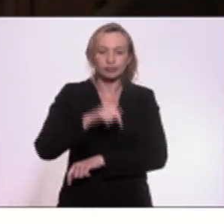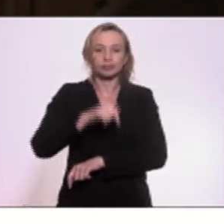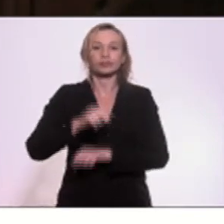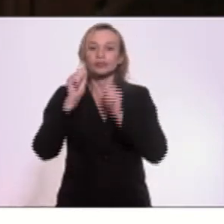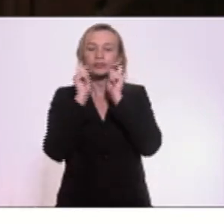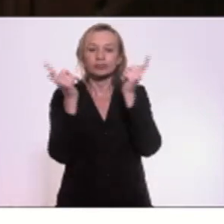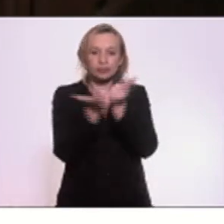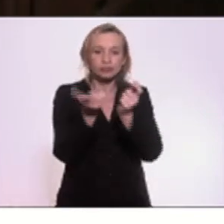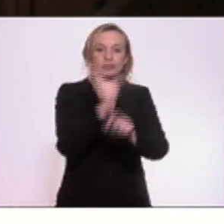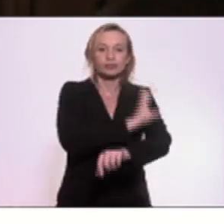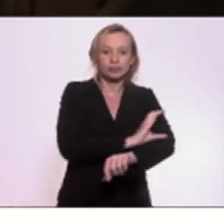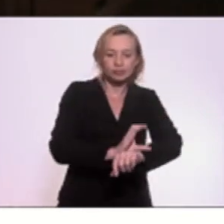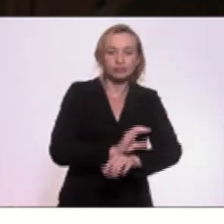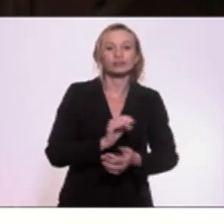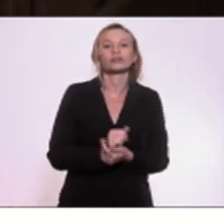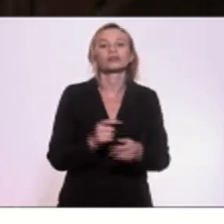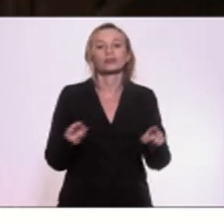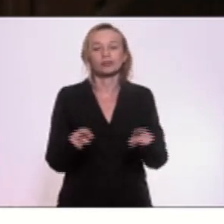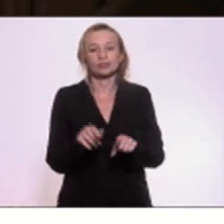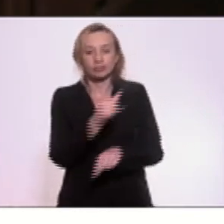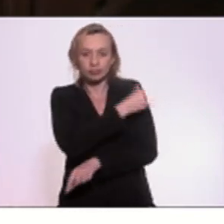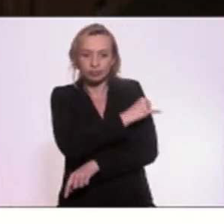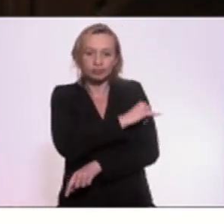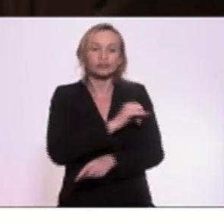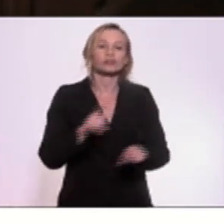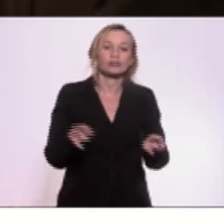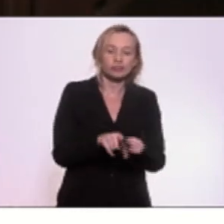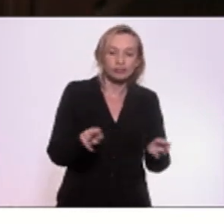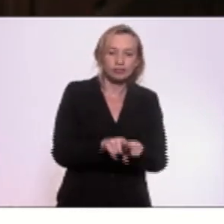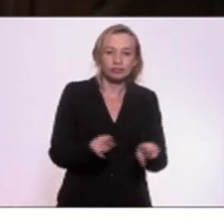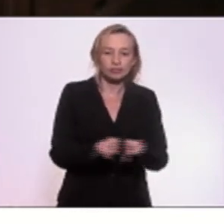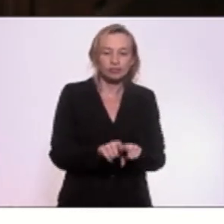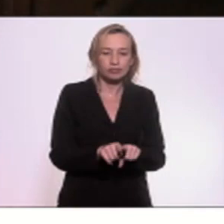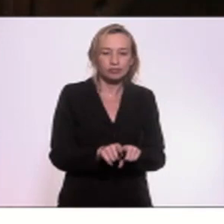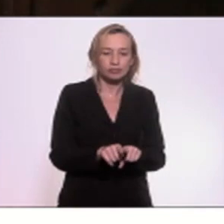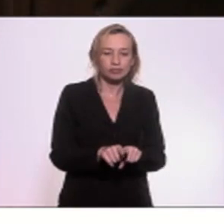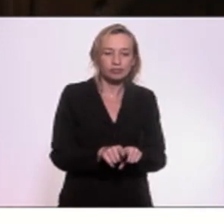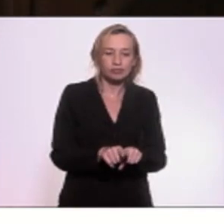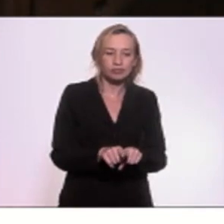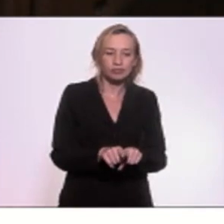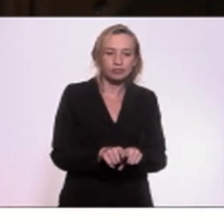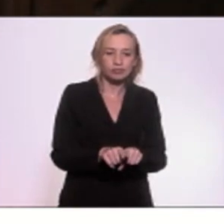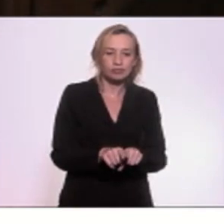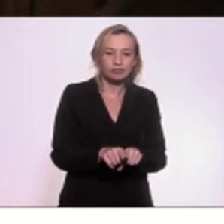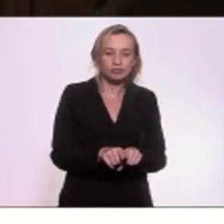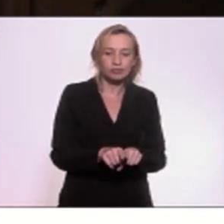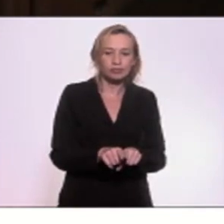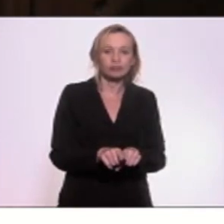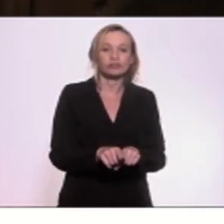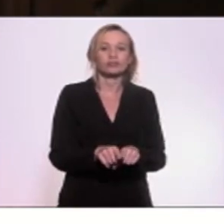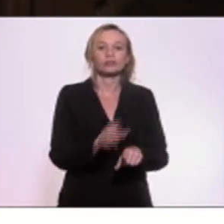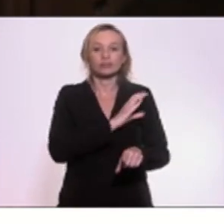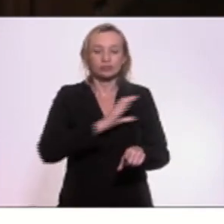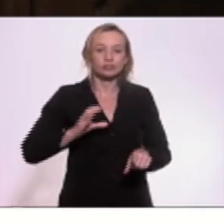Assembleia Legislativa do Rio de Janeiro e também da Comissão de Cultura